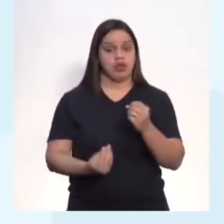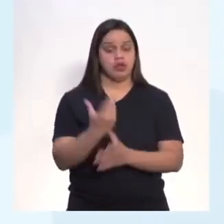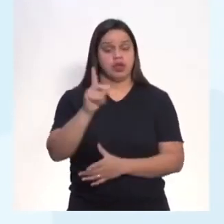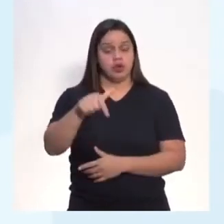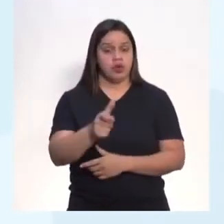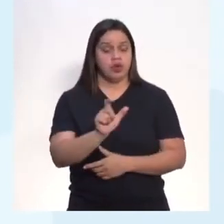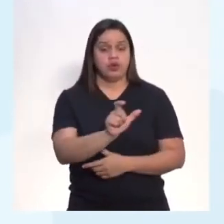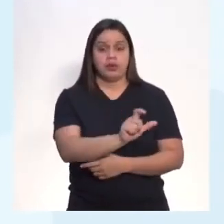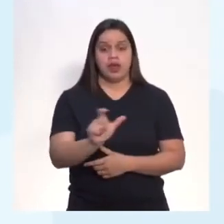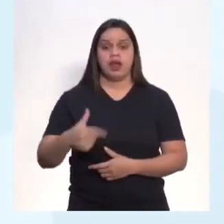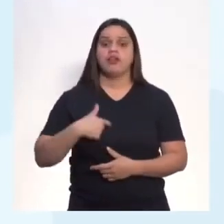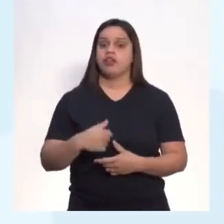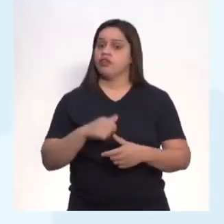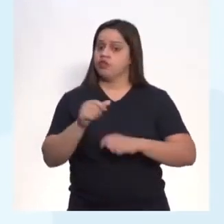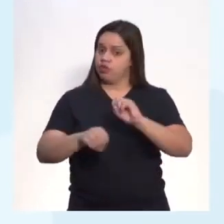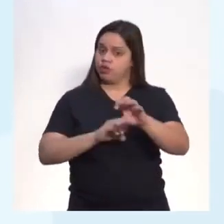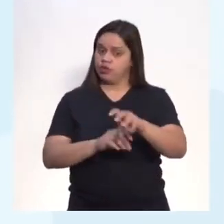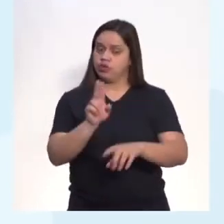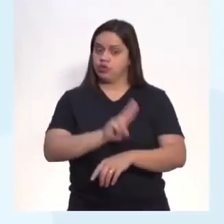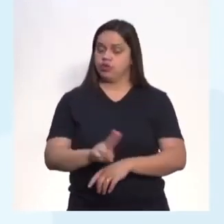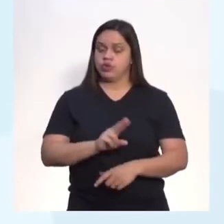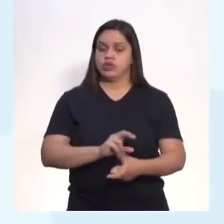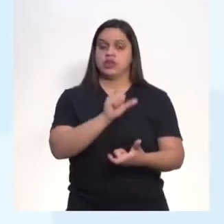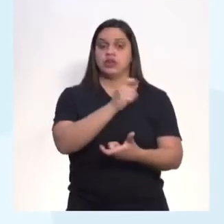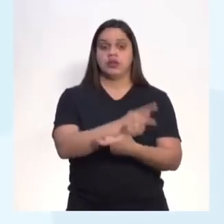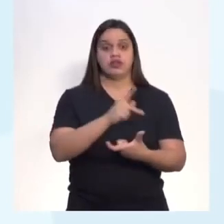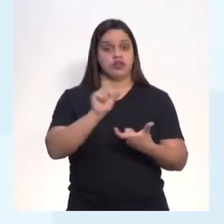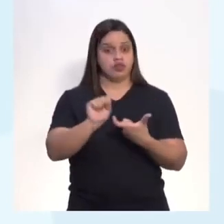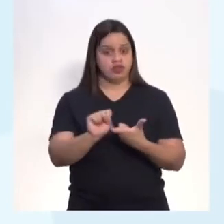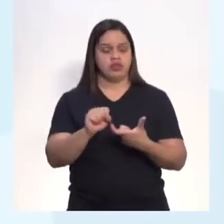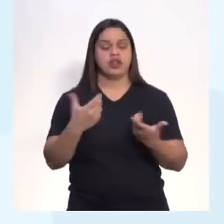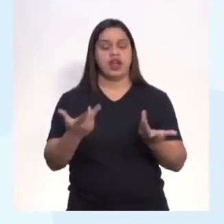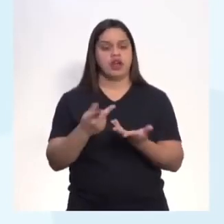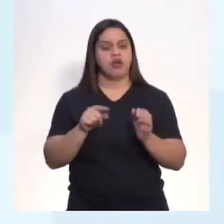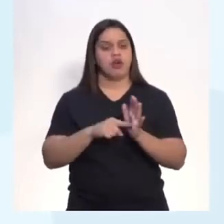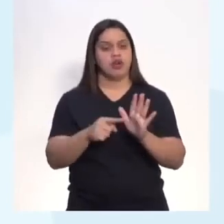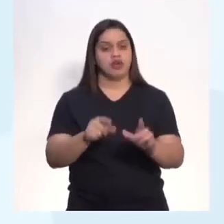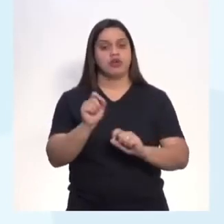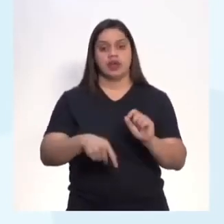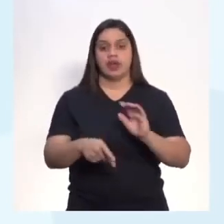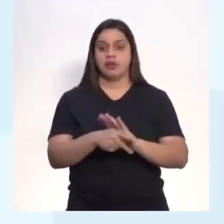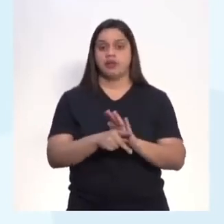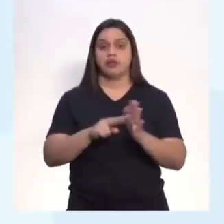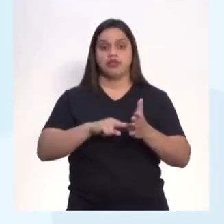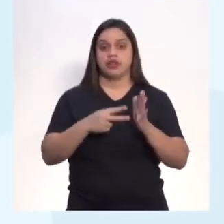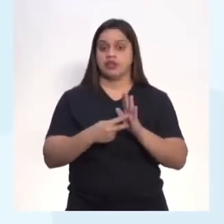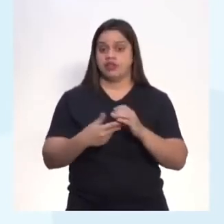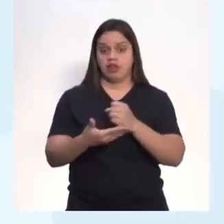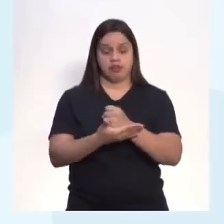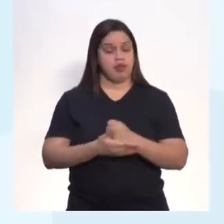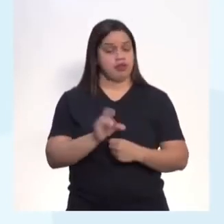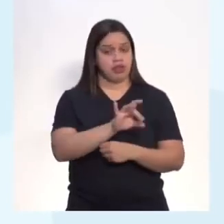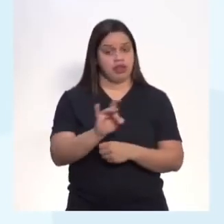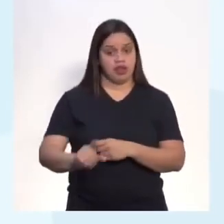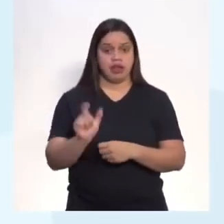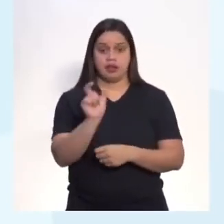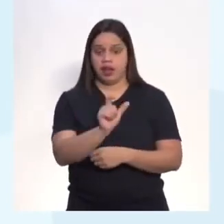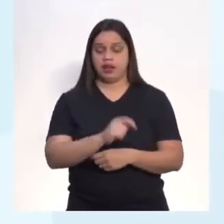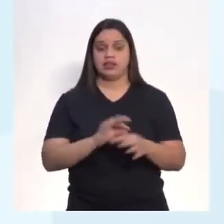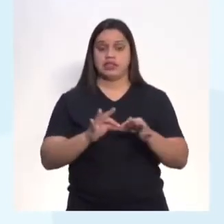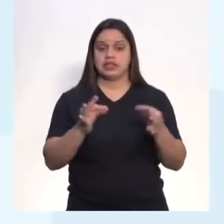vou trabalhando com prefixos e sufixos. Mas aqui ele colocou, radical é a parte que contém o significado básico das palavras.